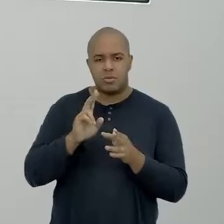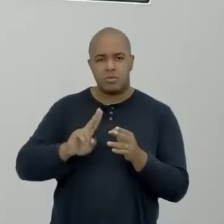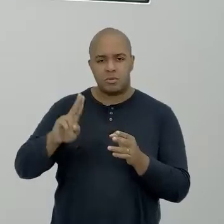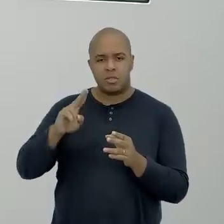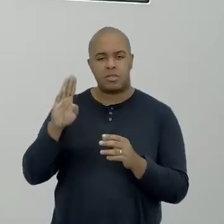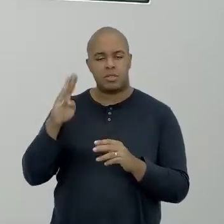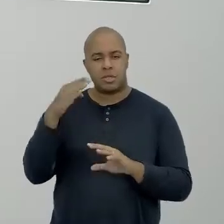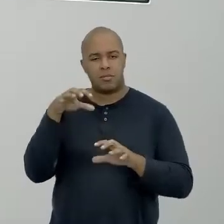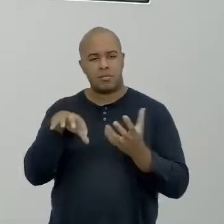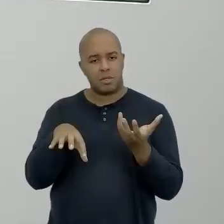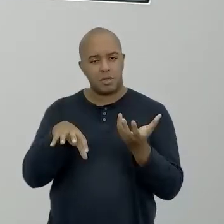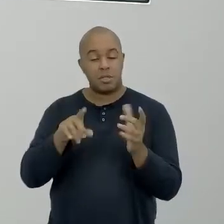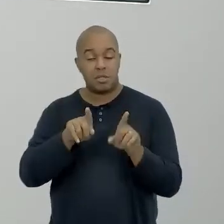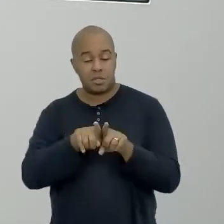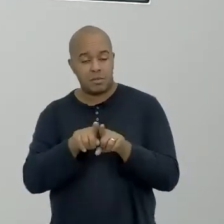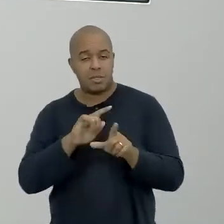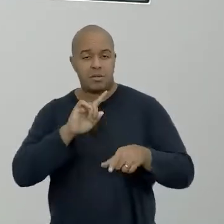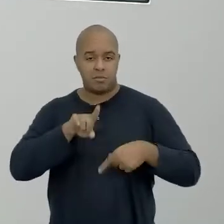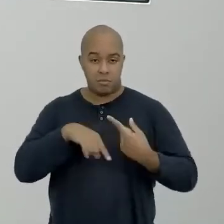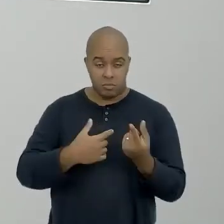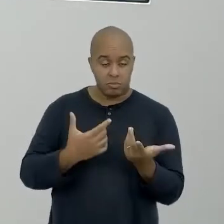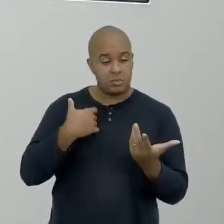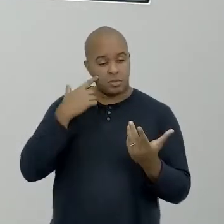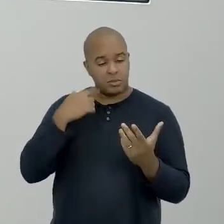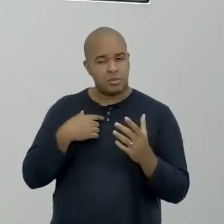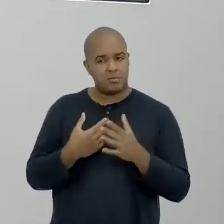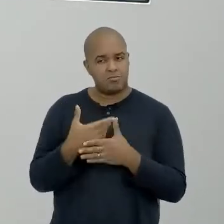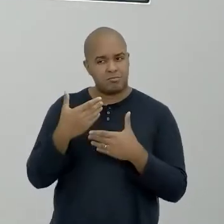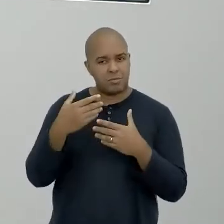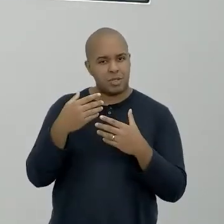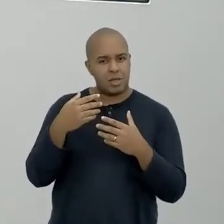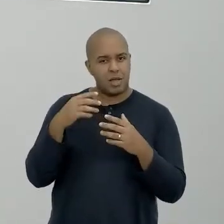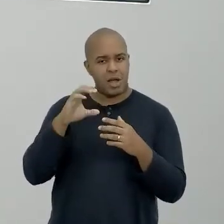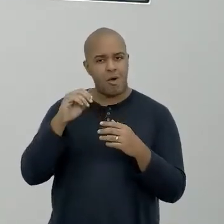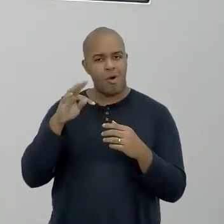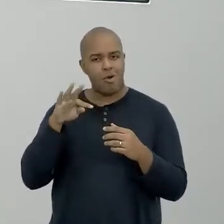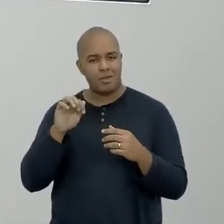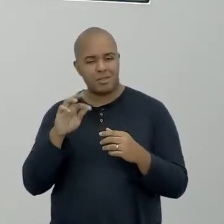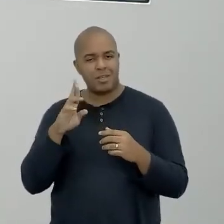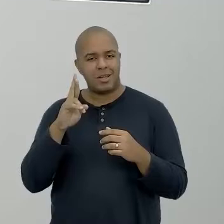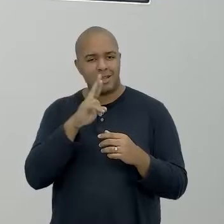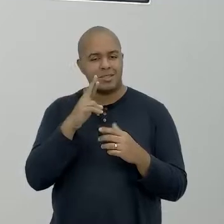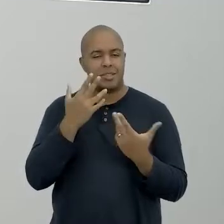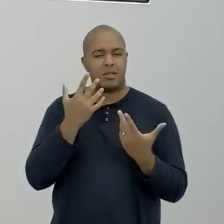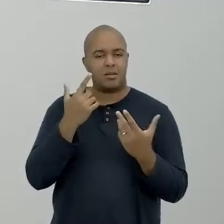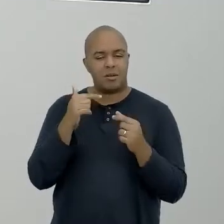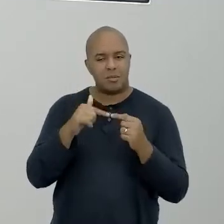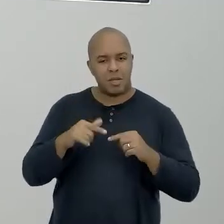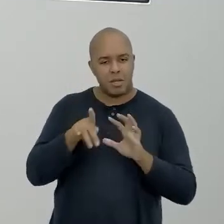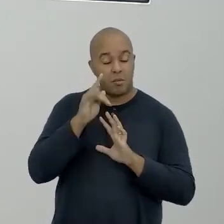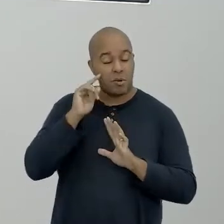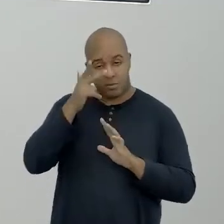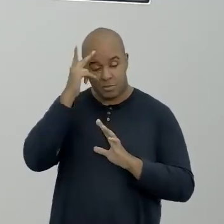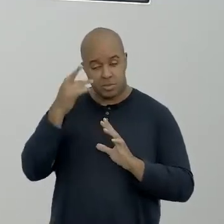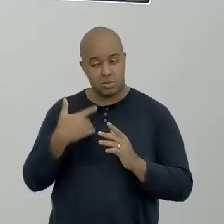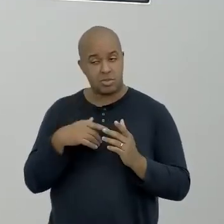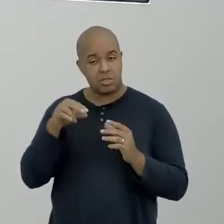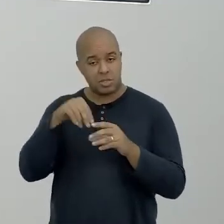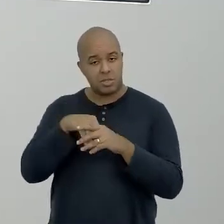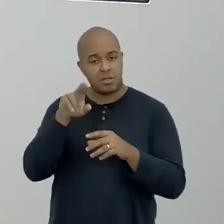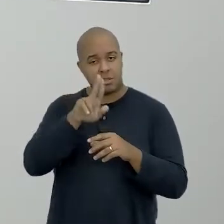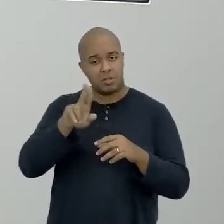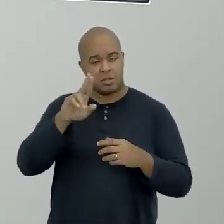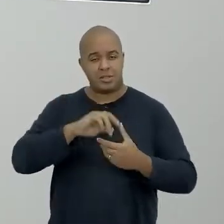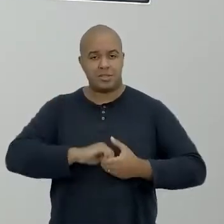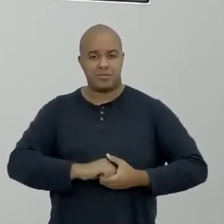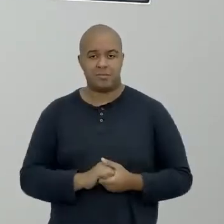de Brasília, e daí então as cotas raciais, né? As cotas raciais para as pessoas nas